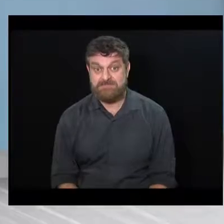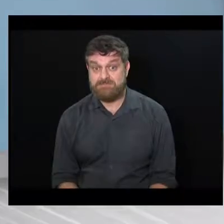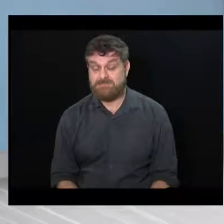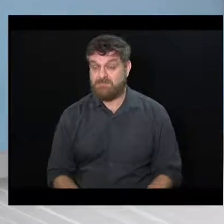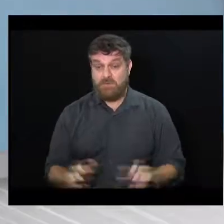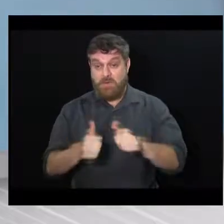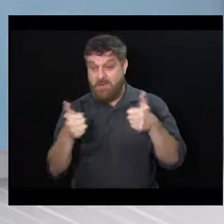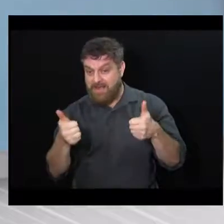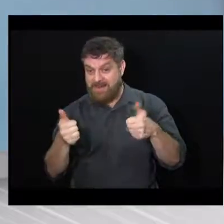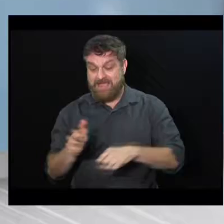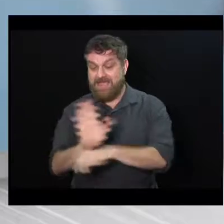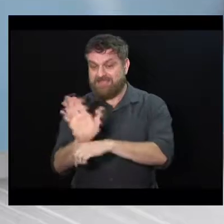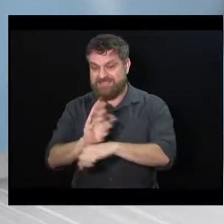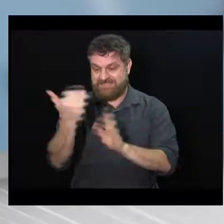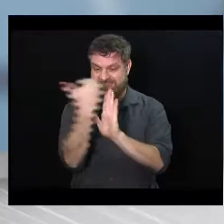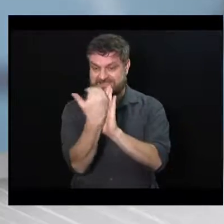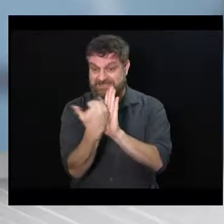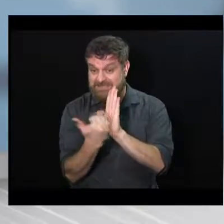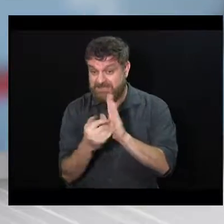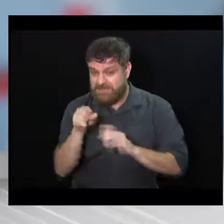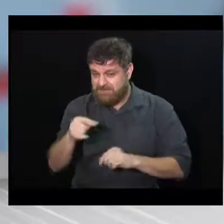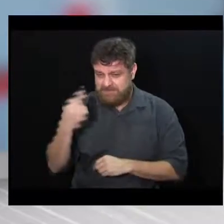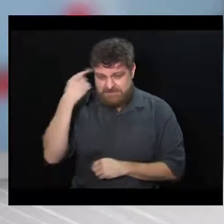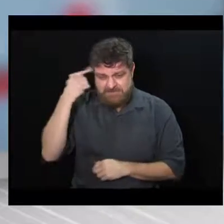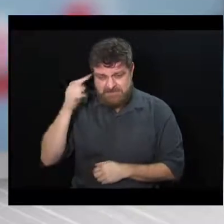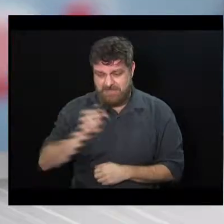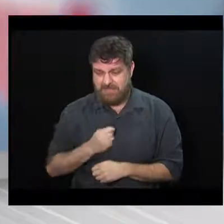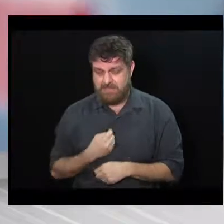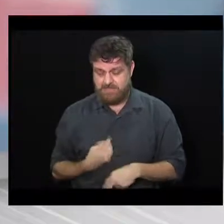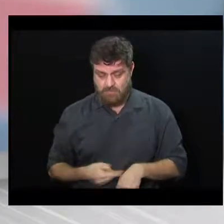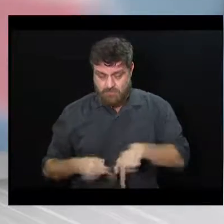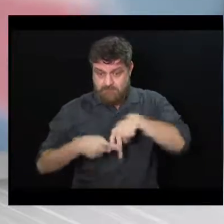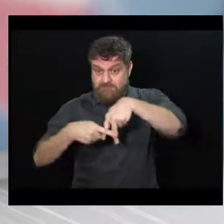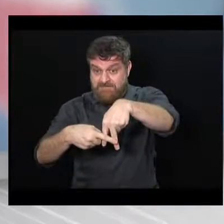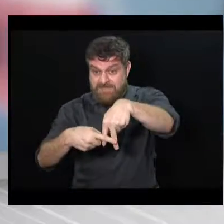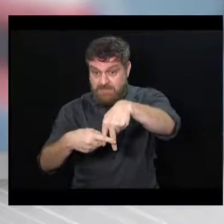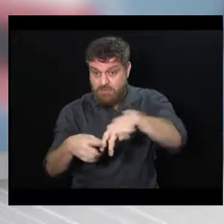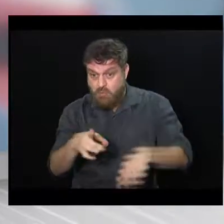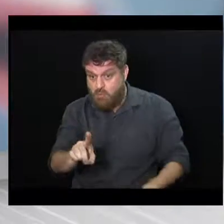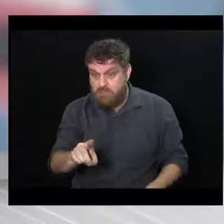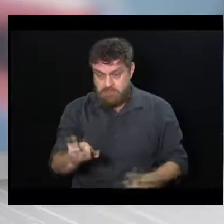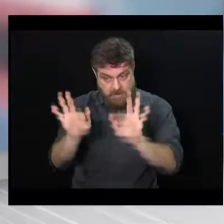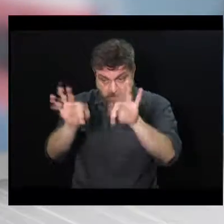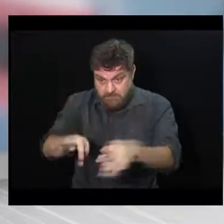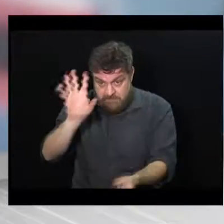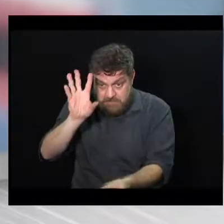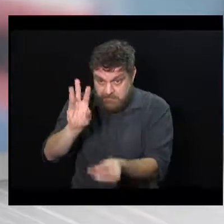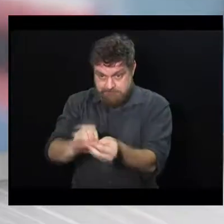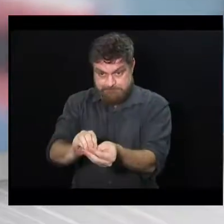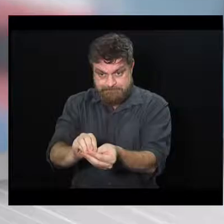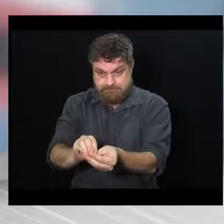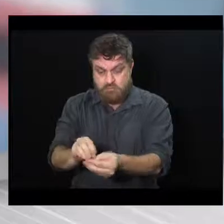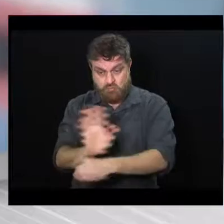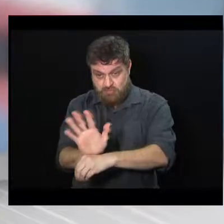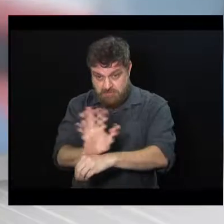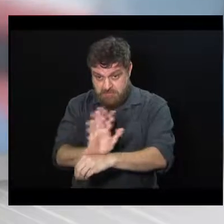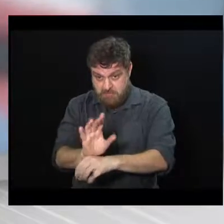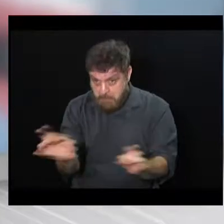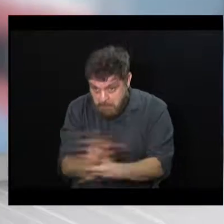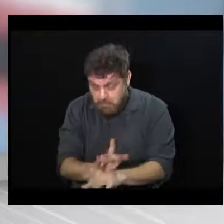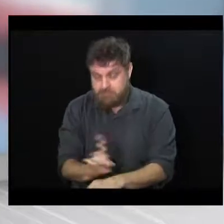Olá, Agenda Cinema no ar, e se você pensou que Vingadores Ultimato era o encerramento da saga Marvel nos cinemas,